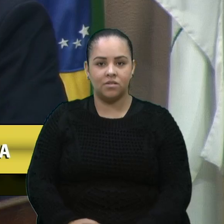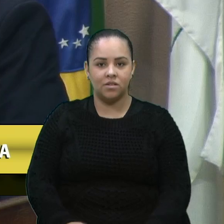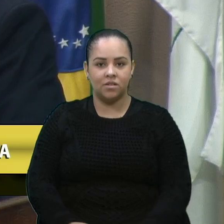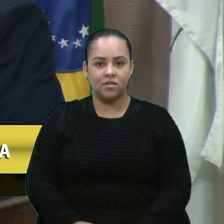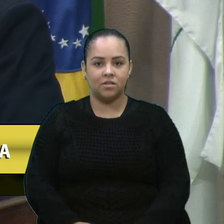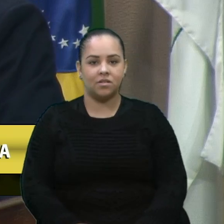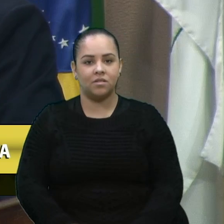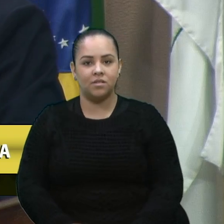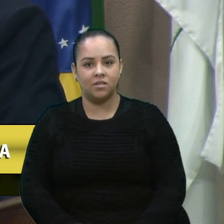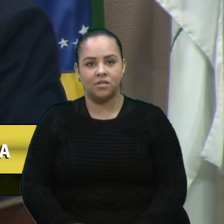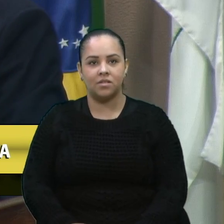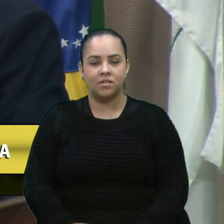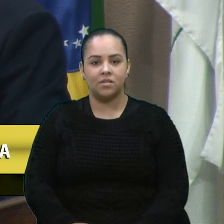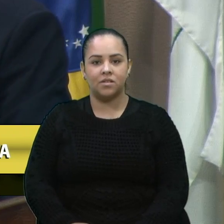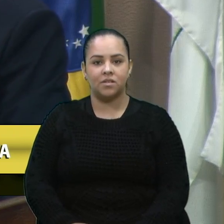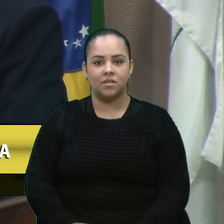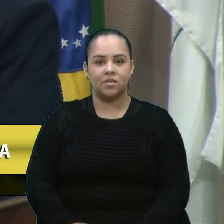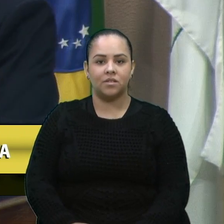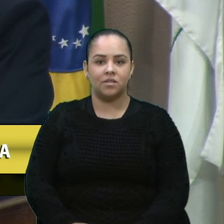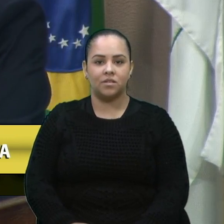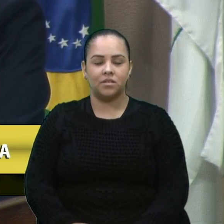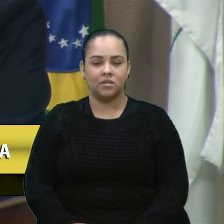Porque um ditado, né,